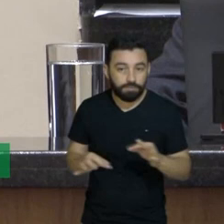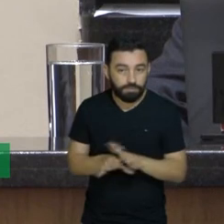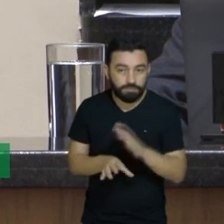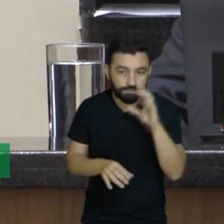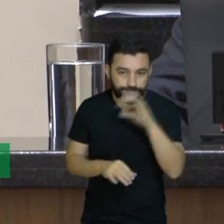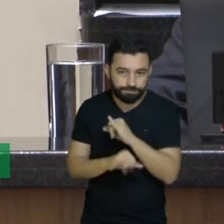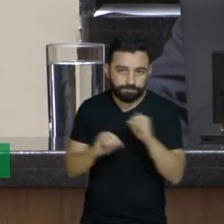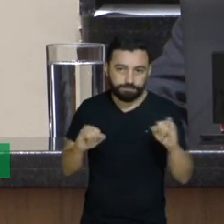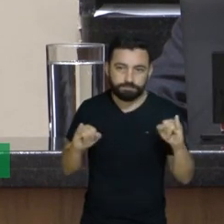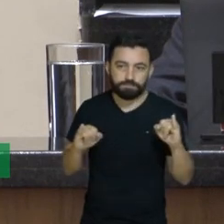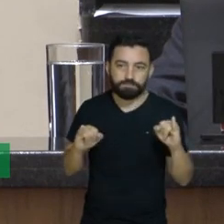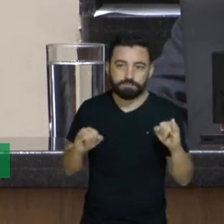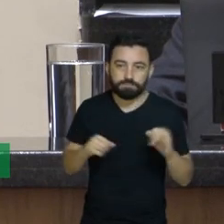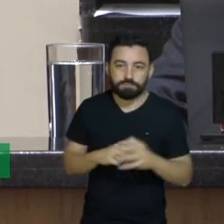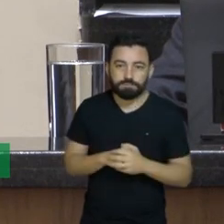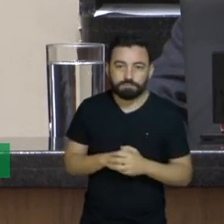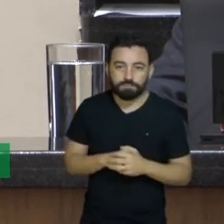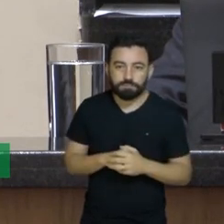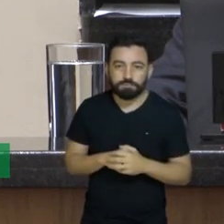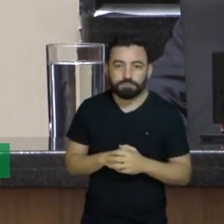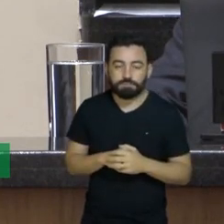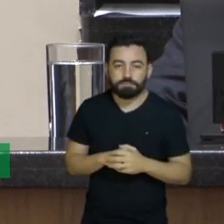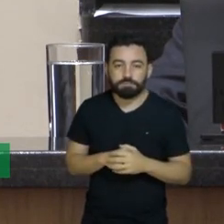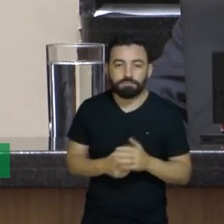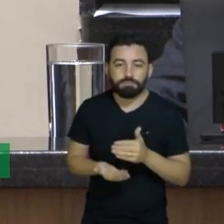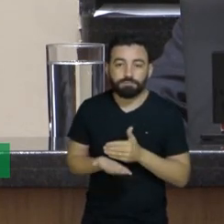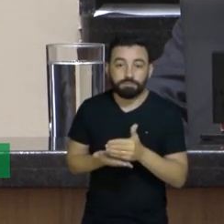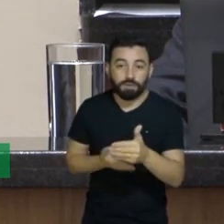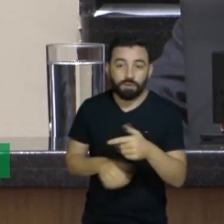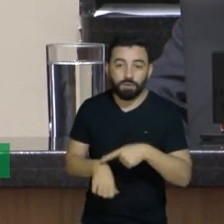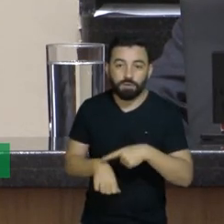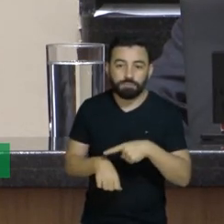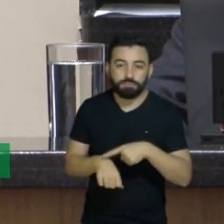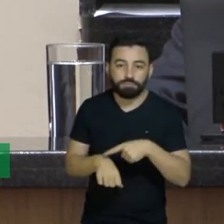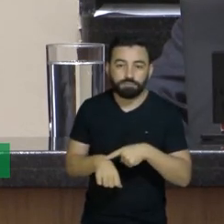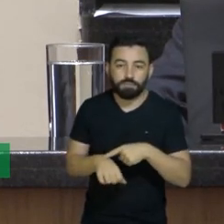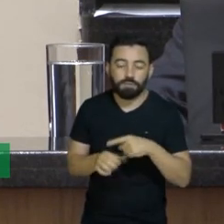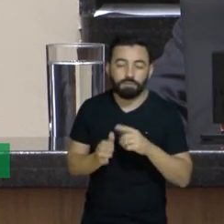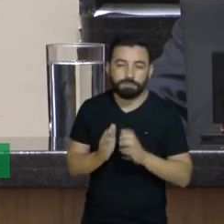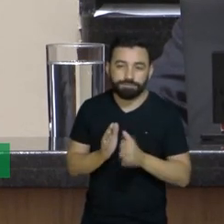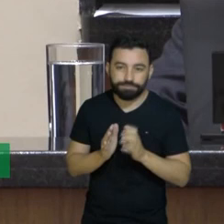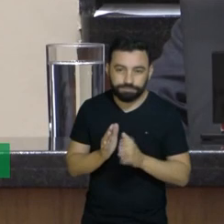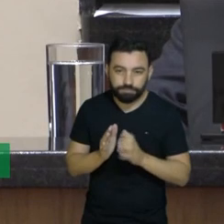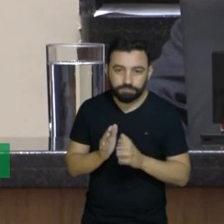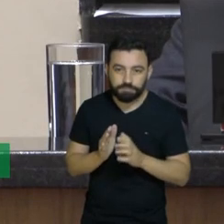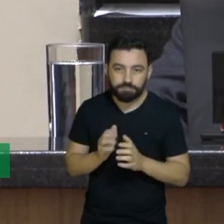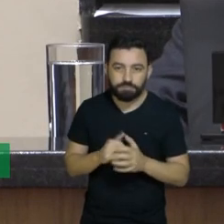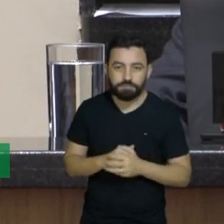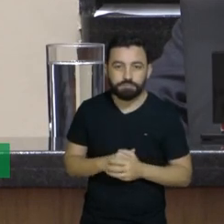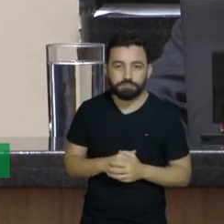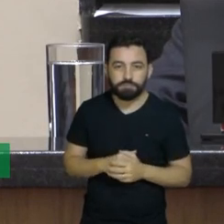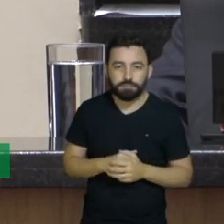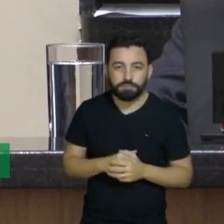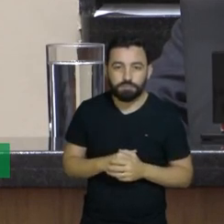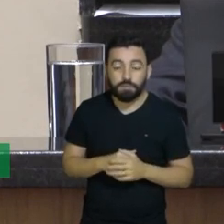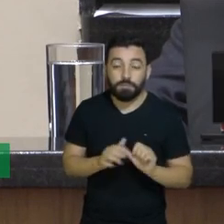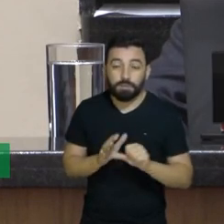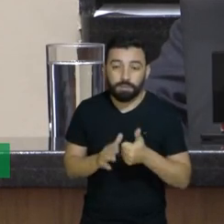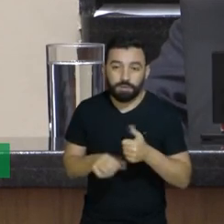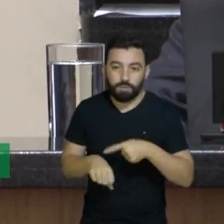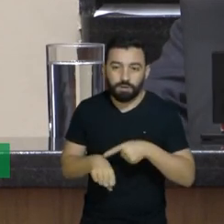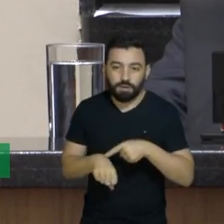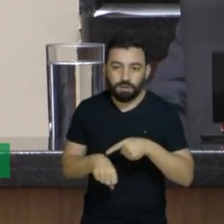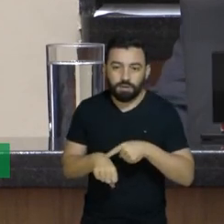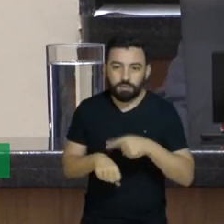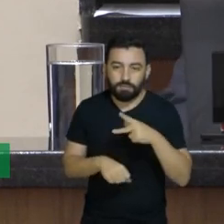breves comunicações e entramos no horário destinado aos partidos políticos. Primeiro horário pertence